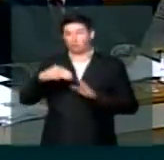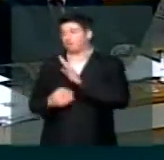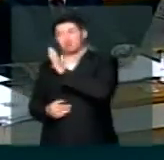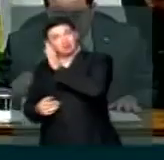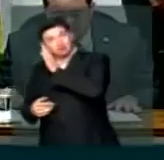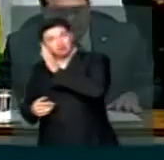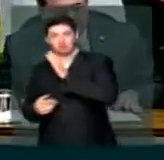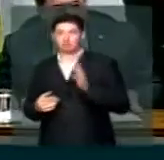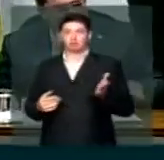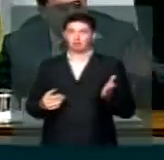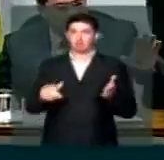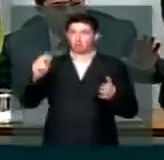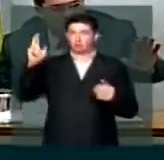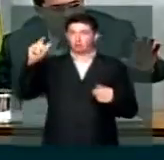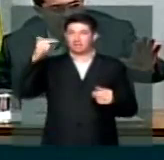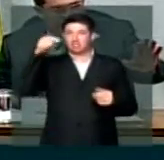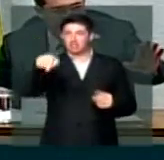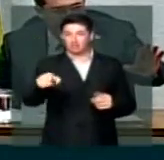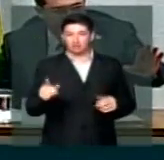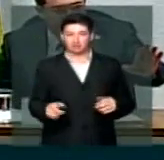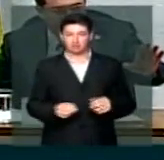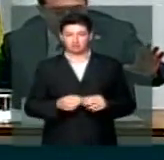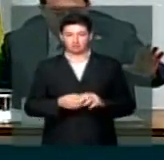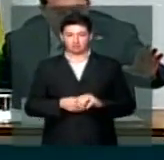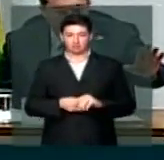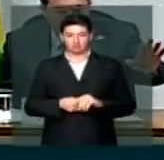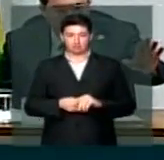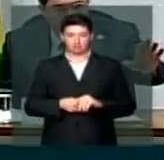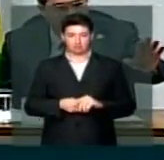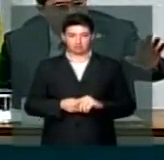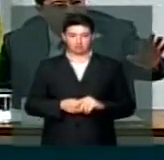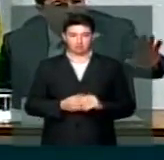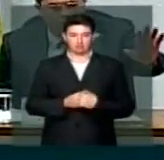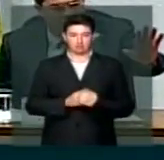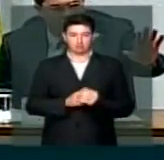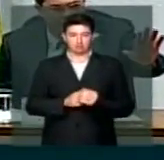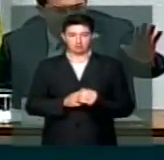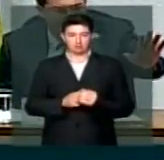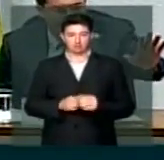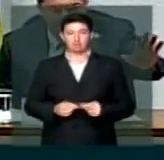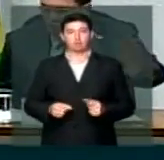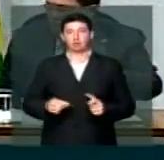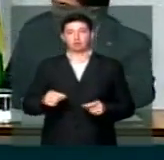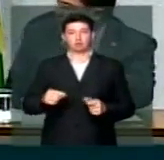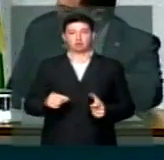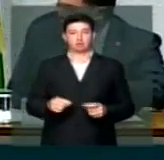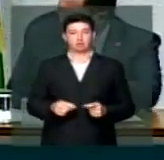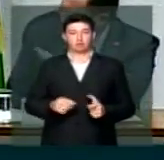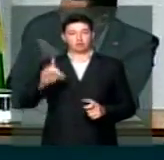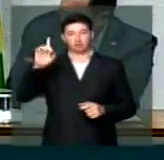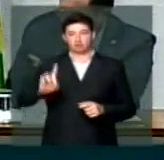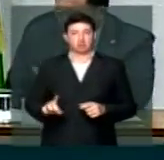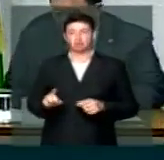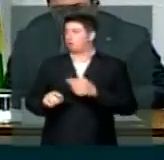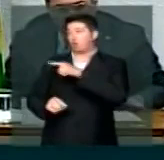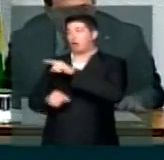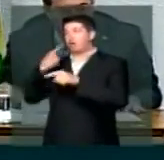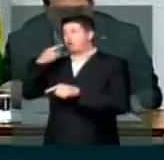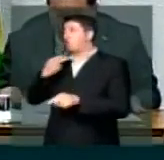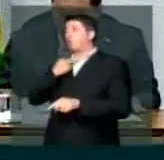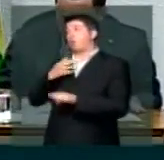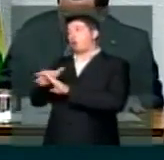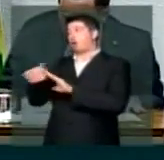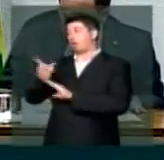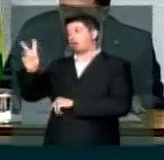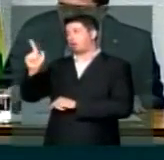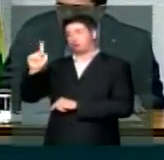mas é um direito. É o advogado do seu juiz. É um direito do réu. Resposta prévia. O advogado não pode instruir. O advogado não pode instruir.